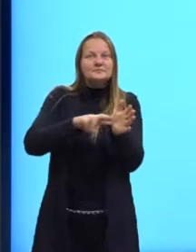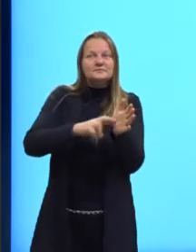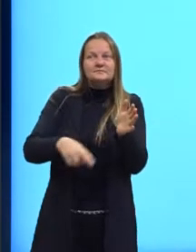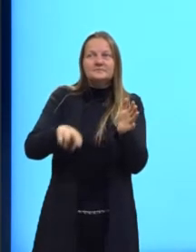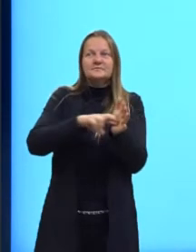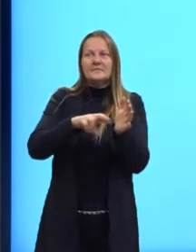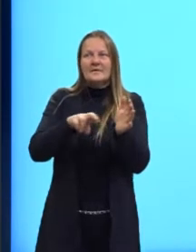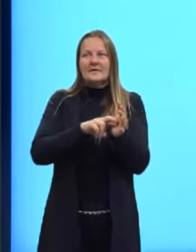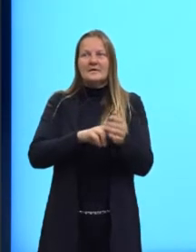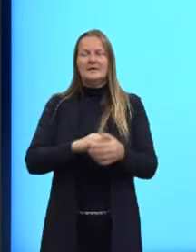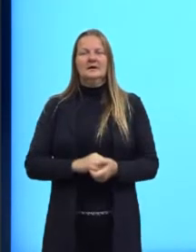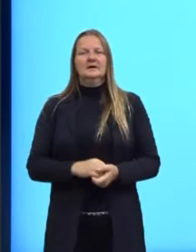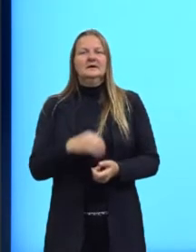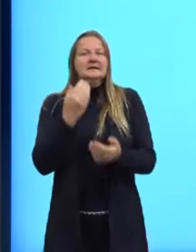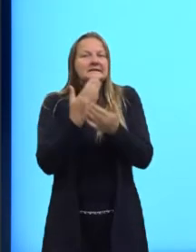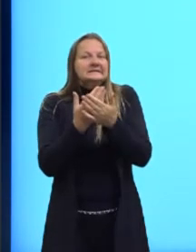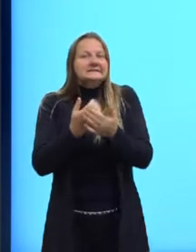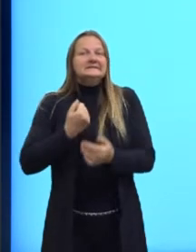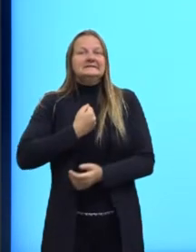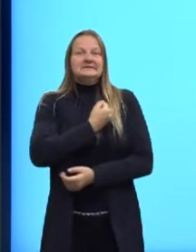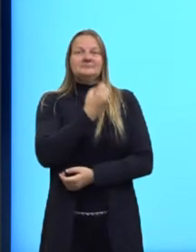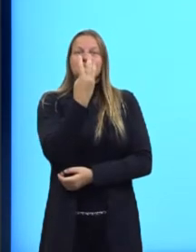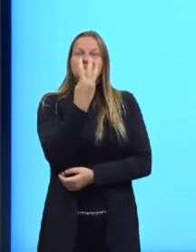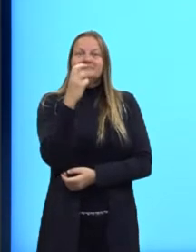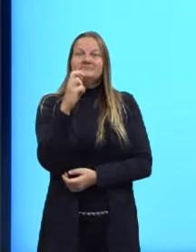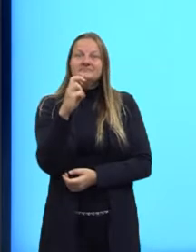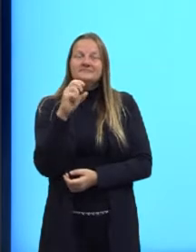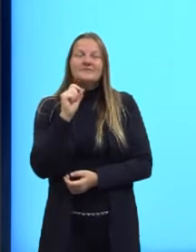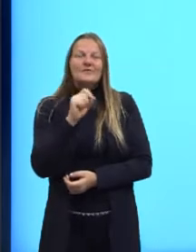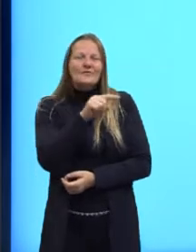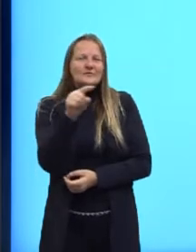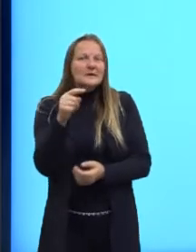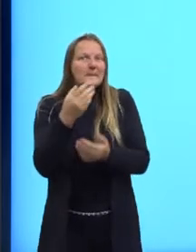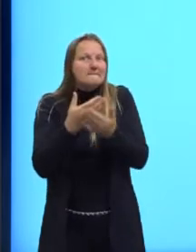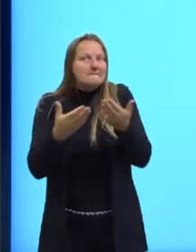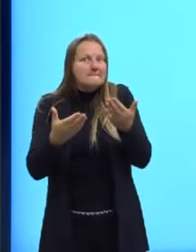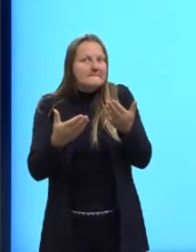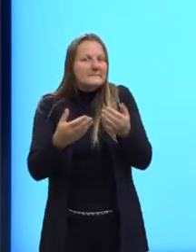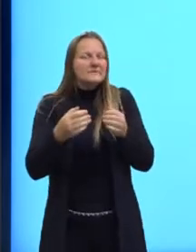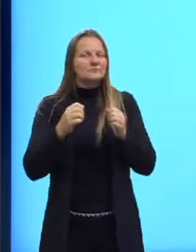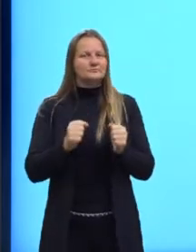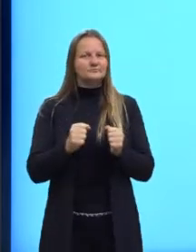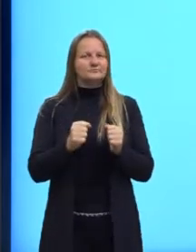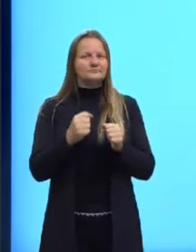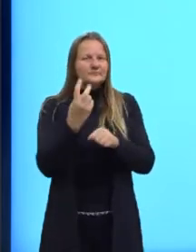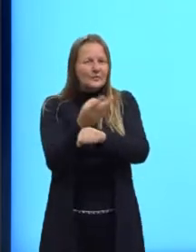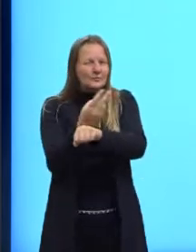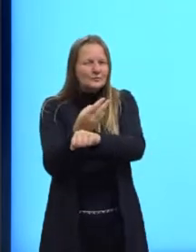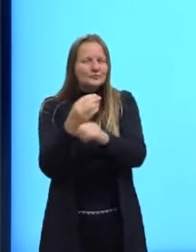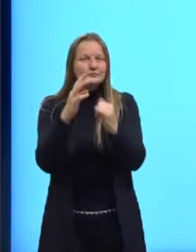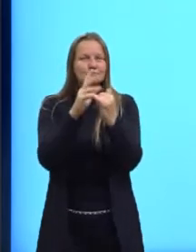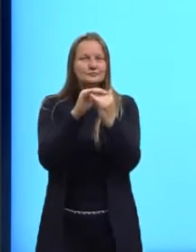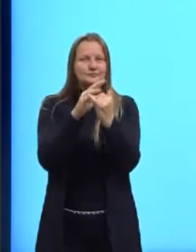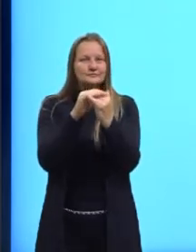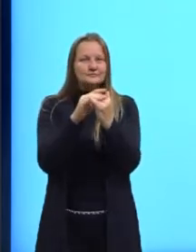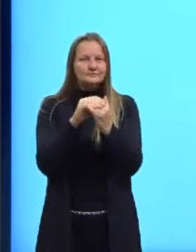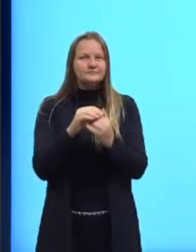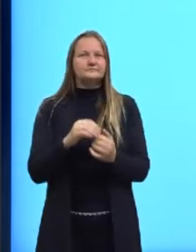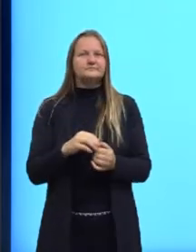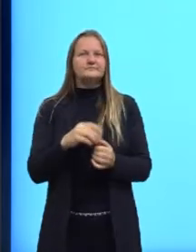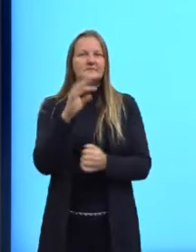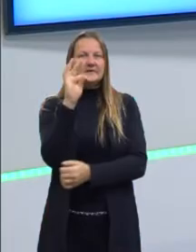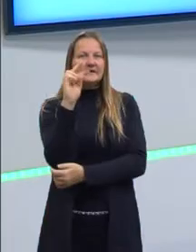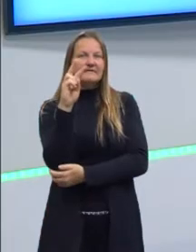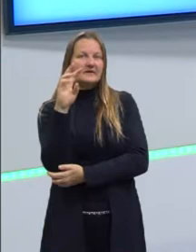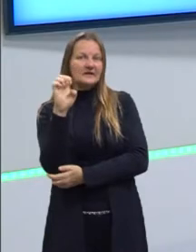com vocês que lá na aula 35 Caso vocês não tenham visto né caso você tenha perdido aí na programação